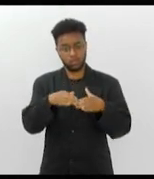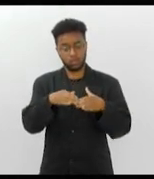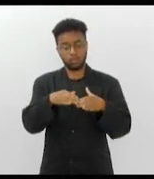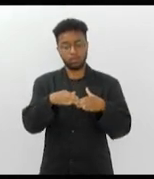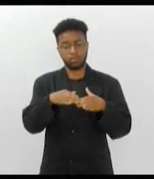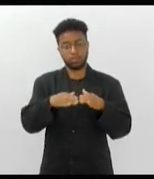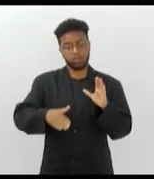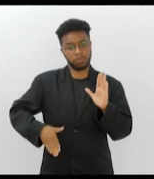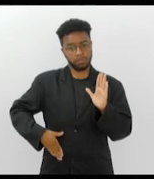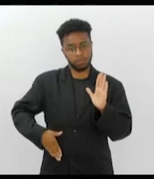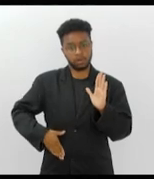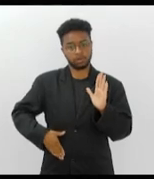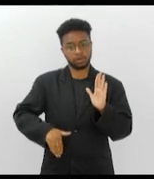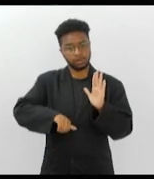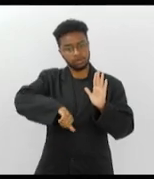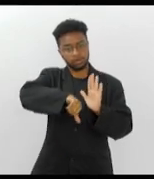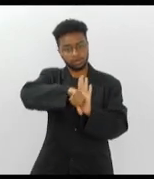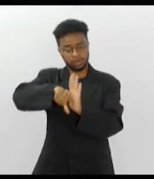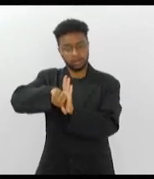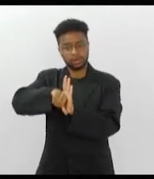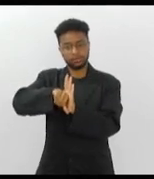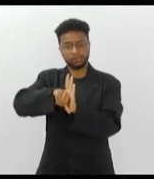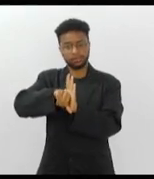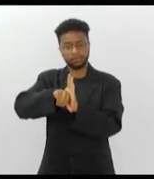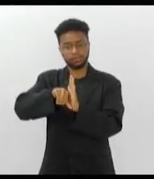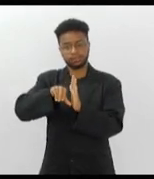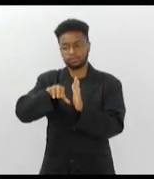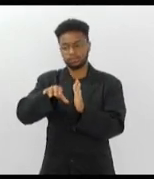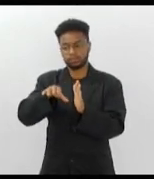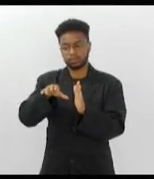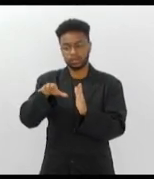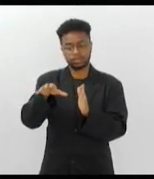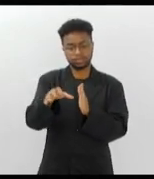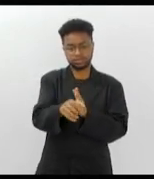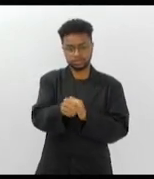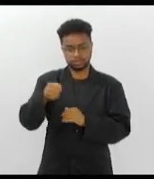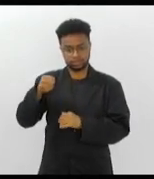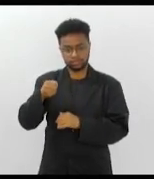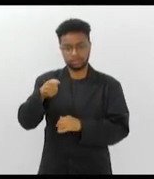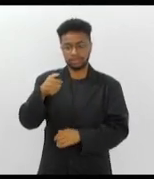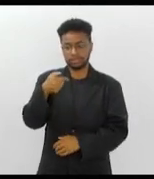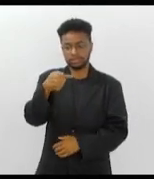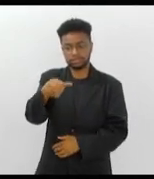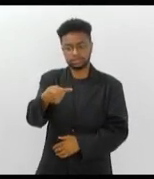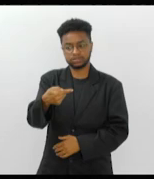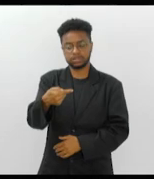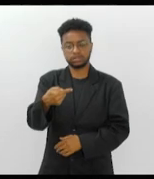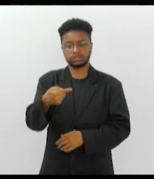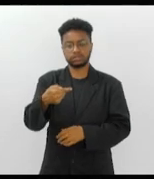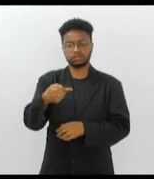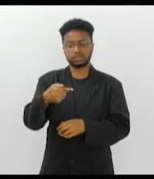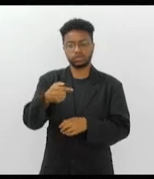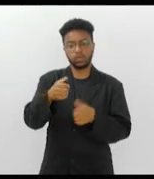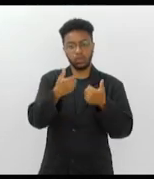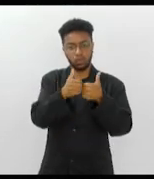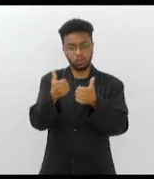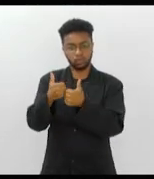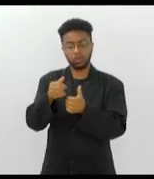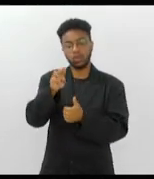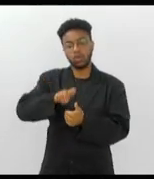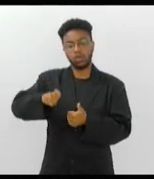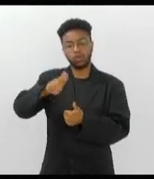sequestraram 7 ônibus e usam como barricada na estrada